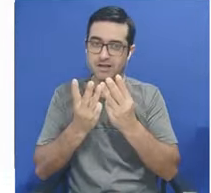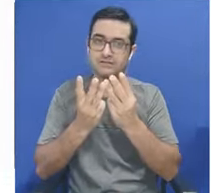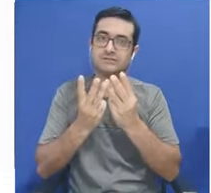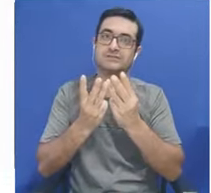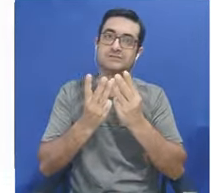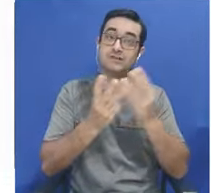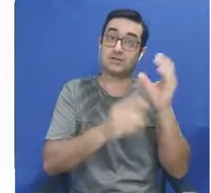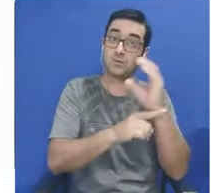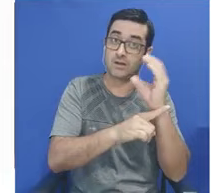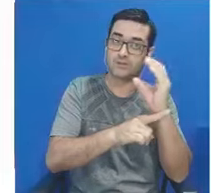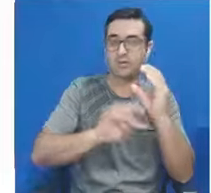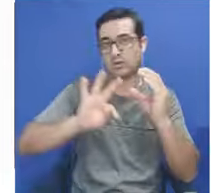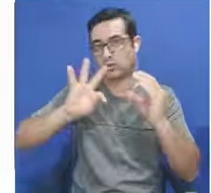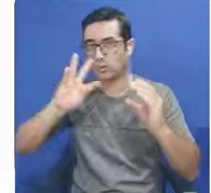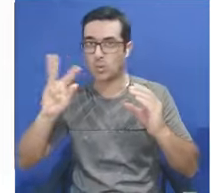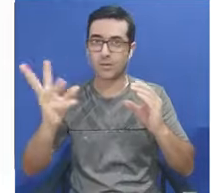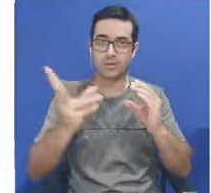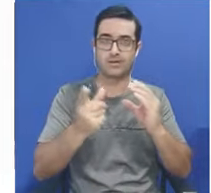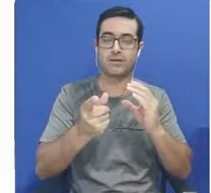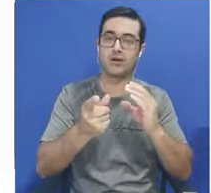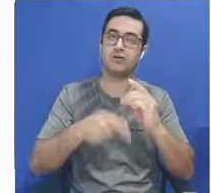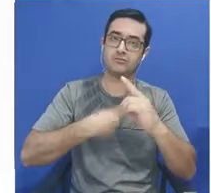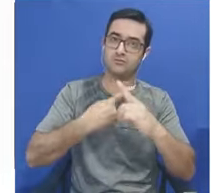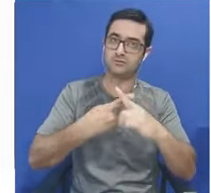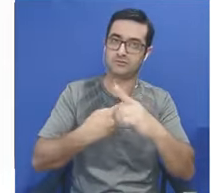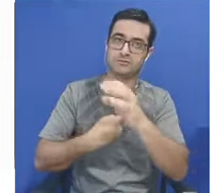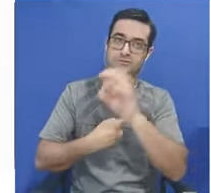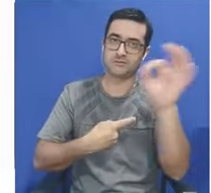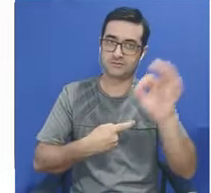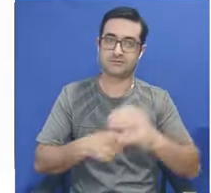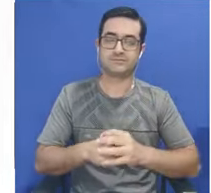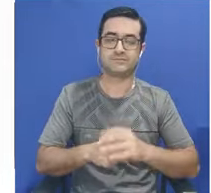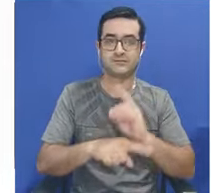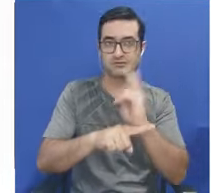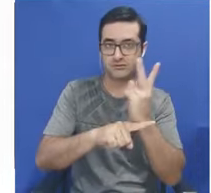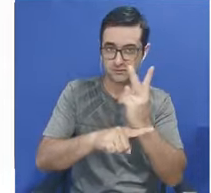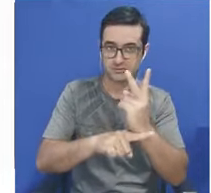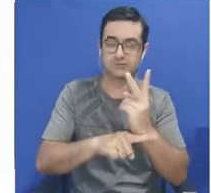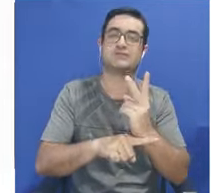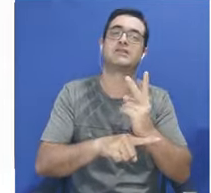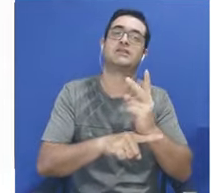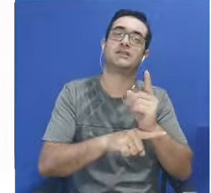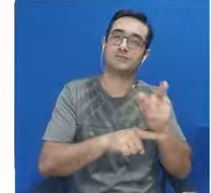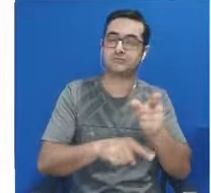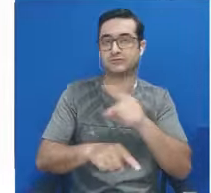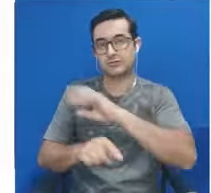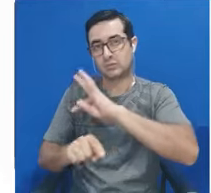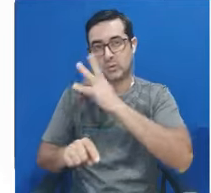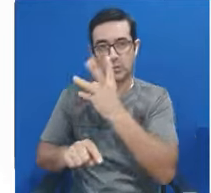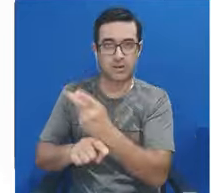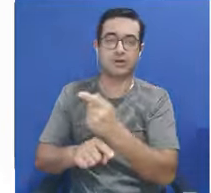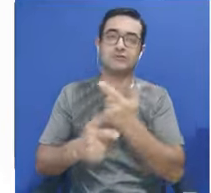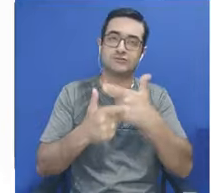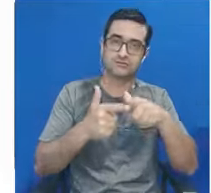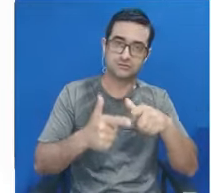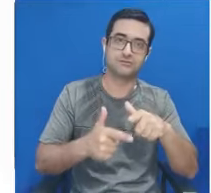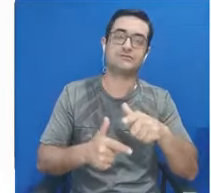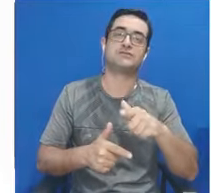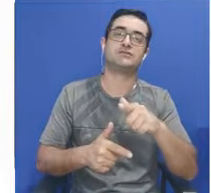pela massa total, multiplico por 100. A porcentagem encontrada para cada um, obrigatoriamente, vai ter que dar